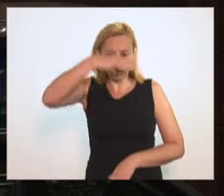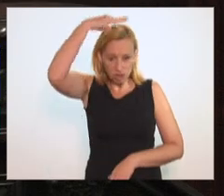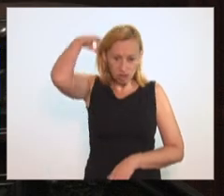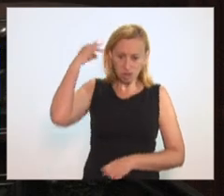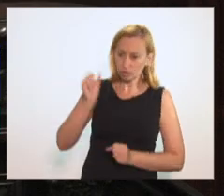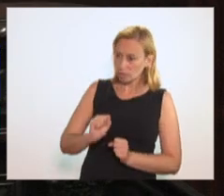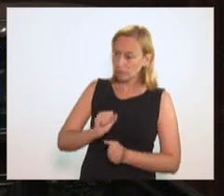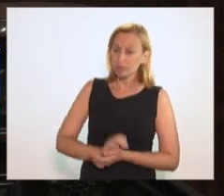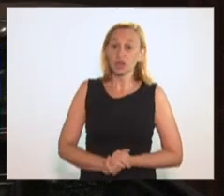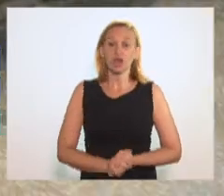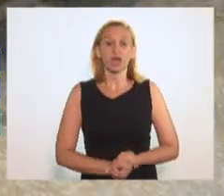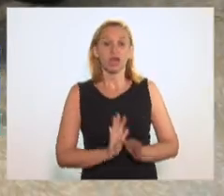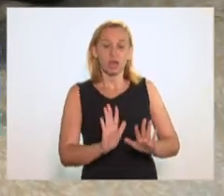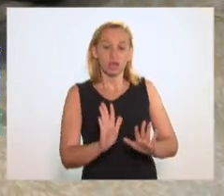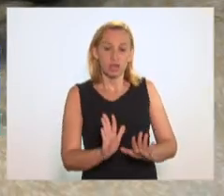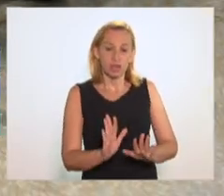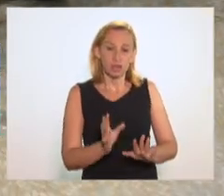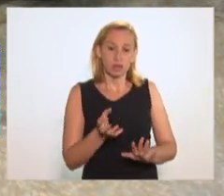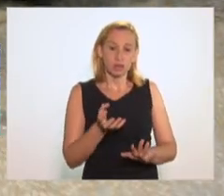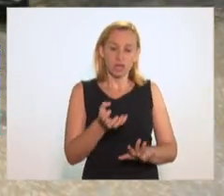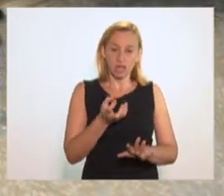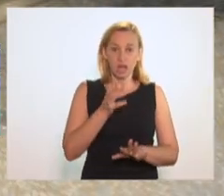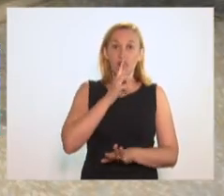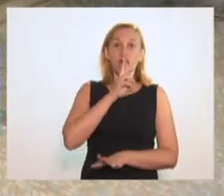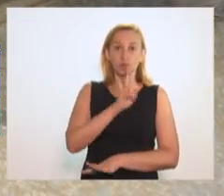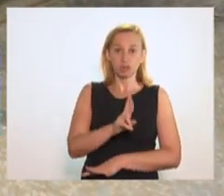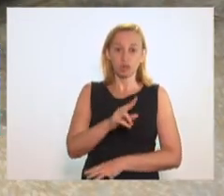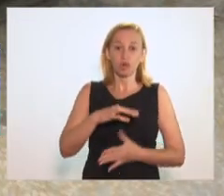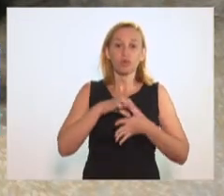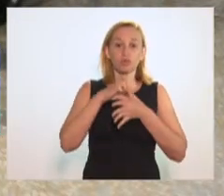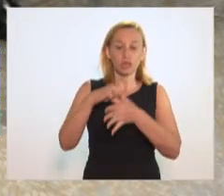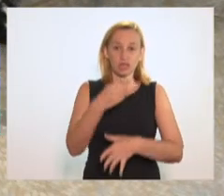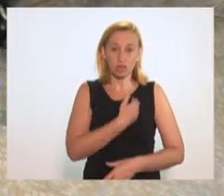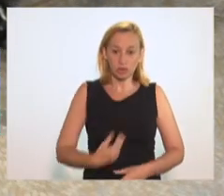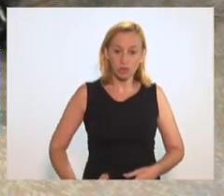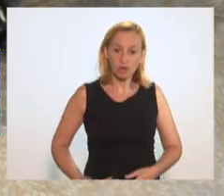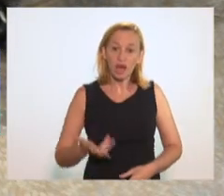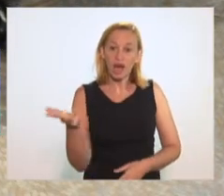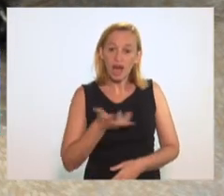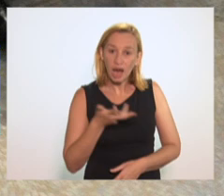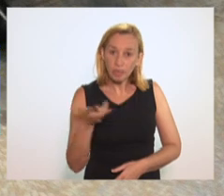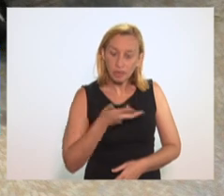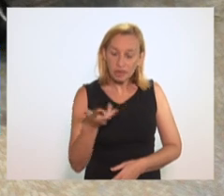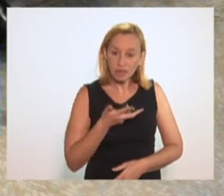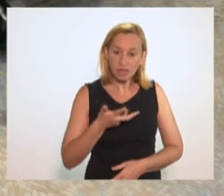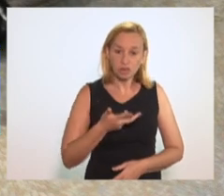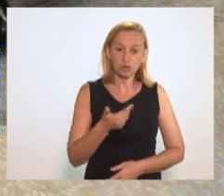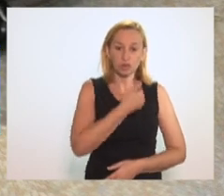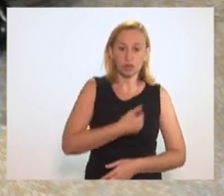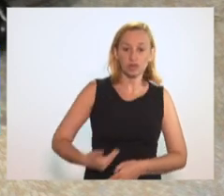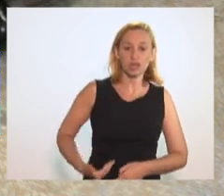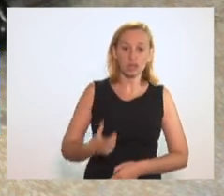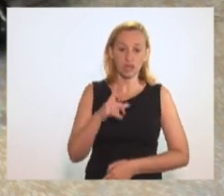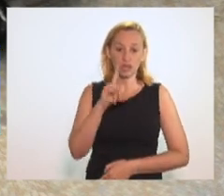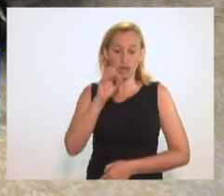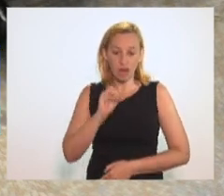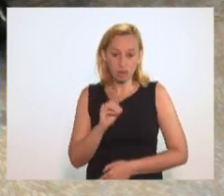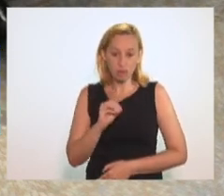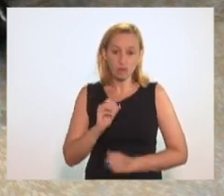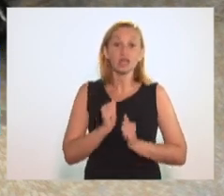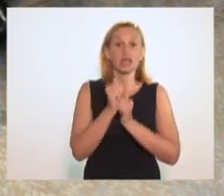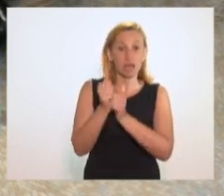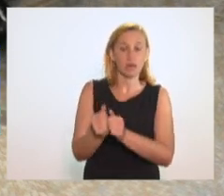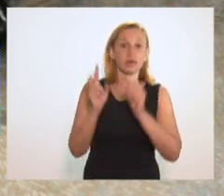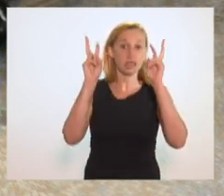Flávio Serafino, eu queria só responder, enquanto líder do governo, a velocidade com que o governador em exercício Cláudio Castro tem encaminhado essa